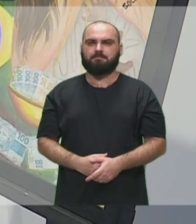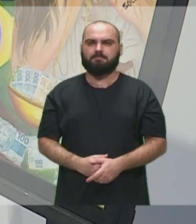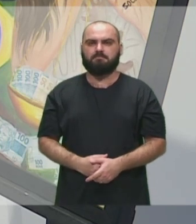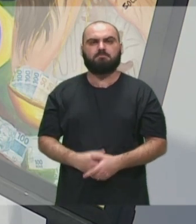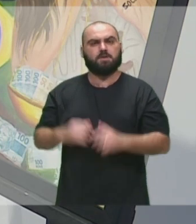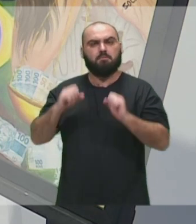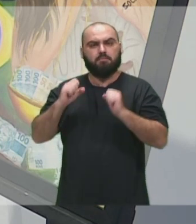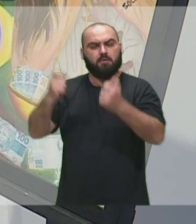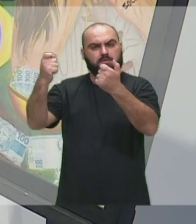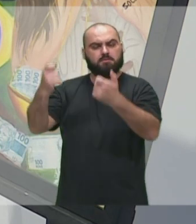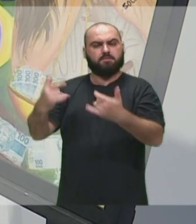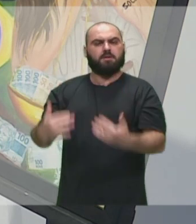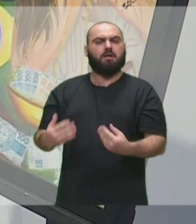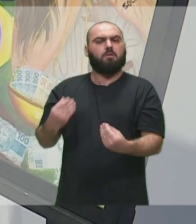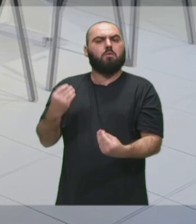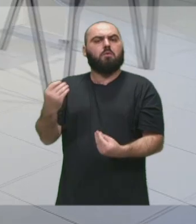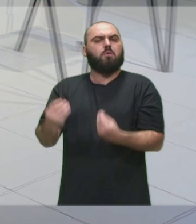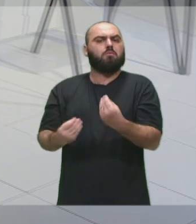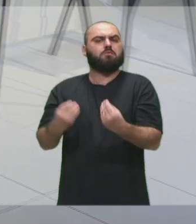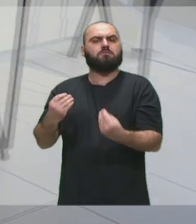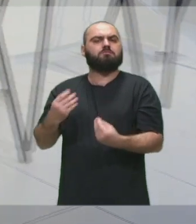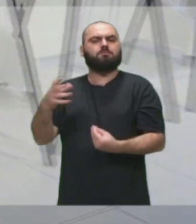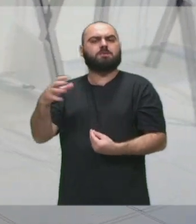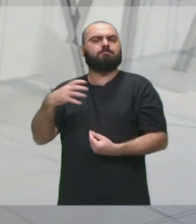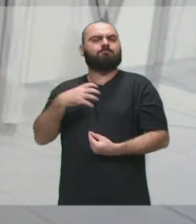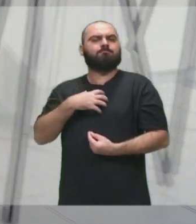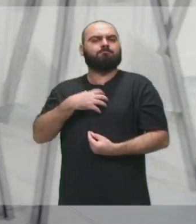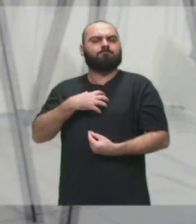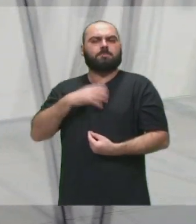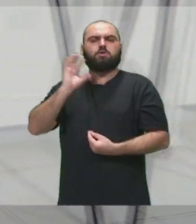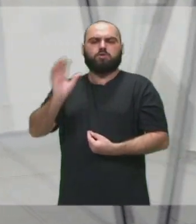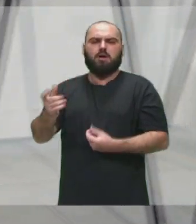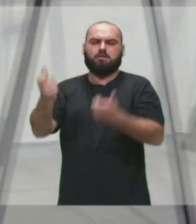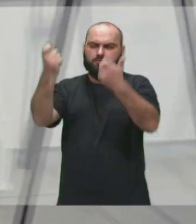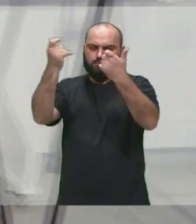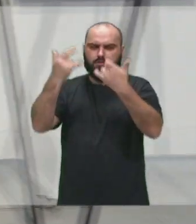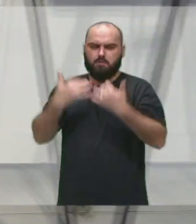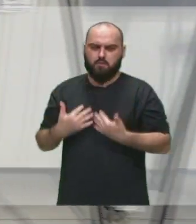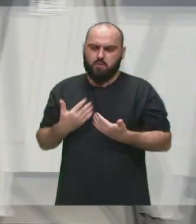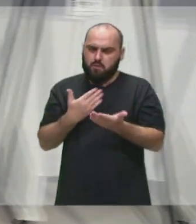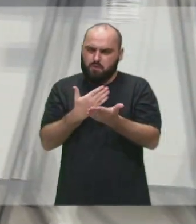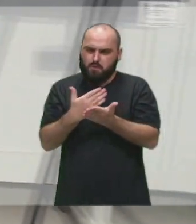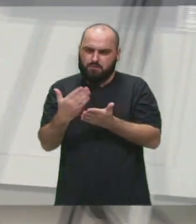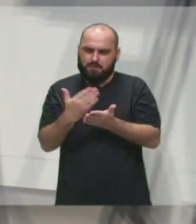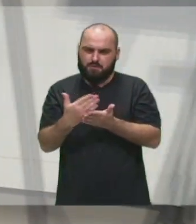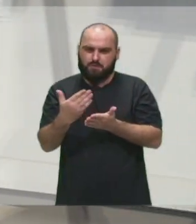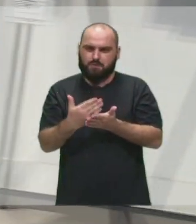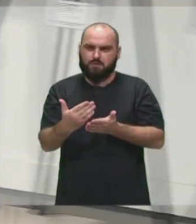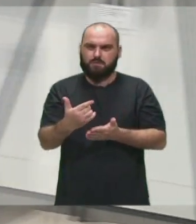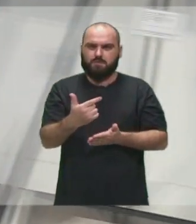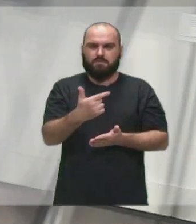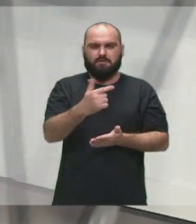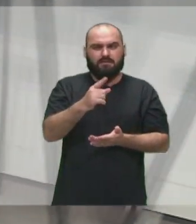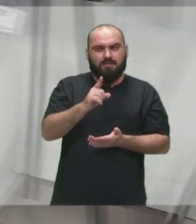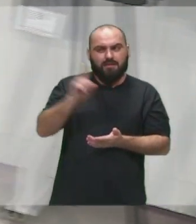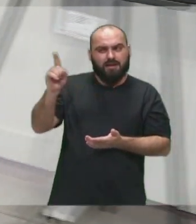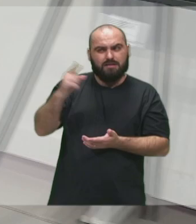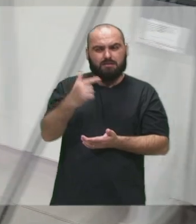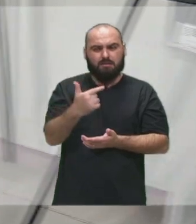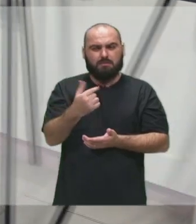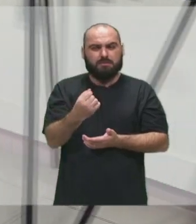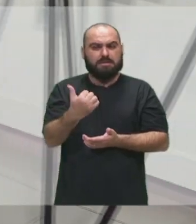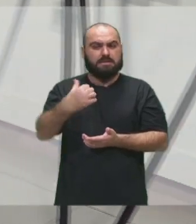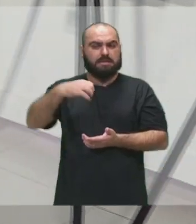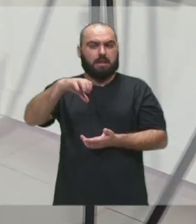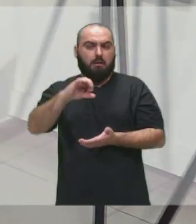Pode falar assim, como é que foi? Tu já contou para a gente, né, que começou lá, você decidiu em